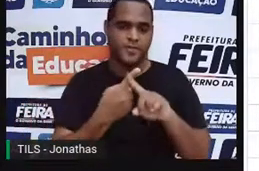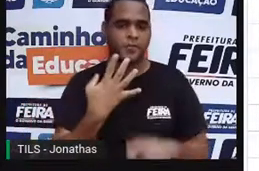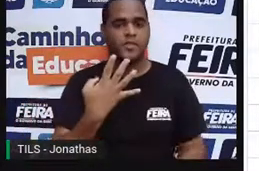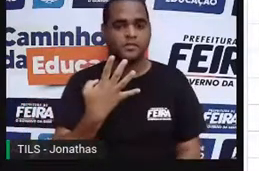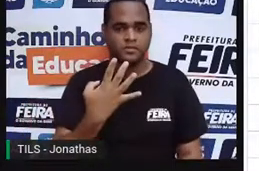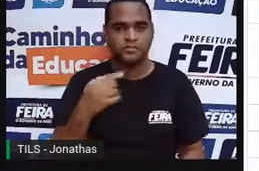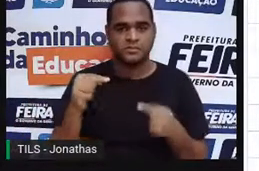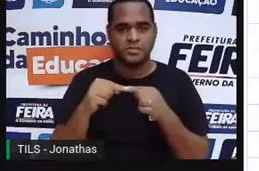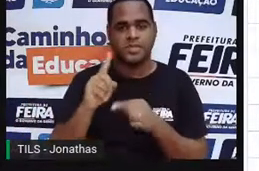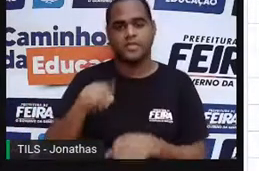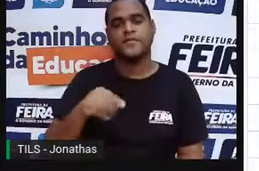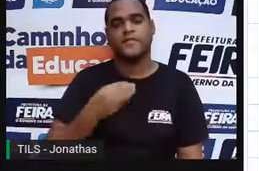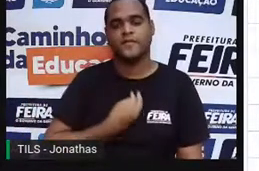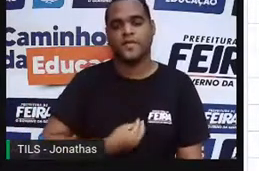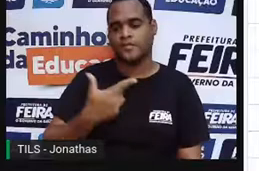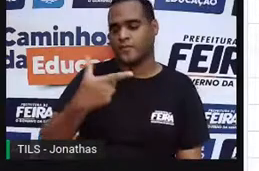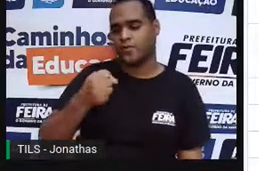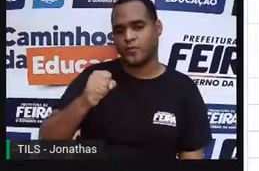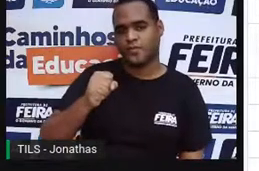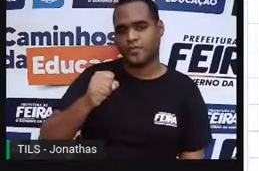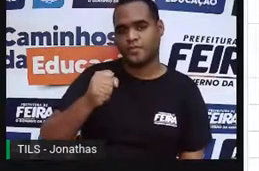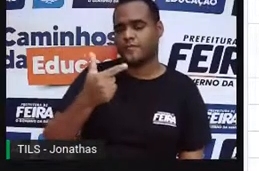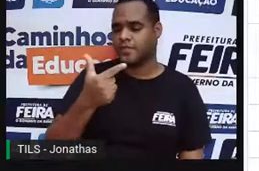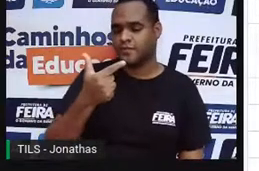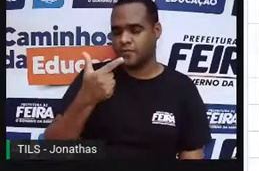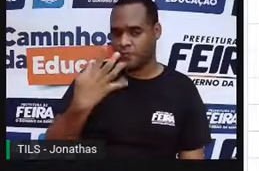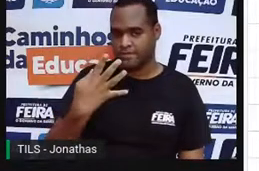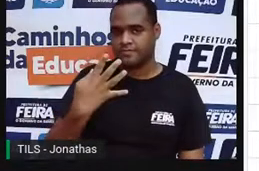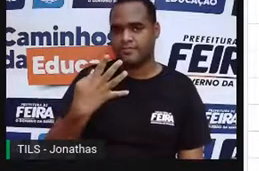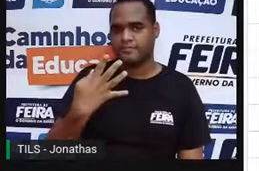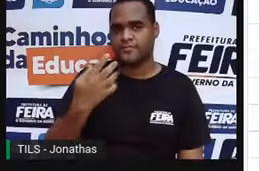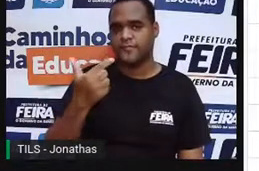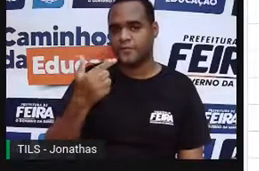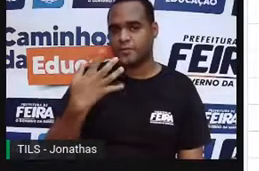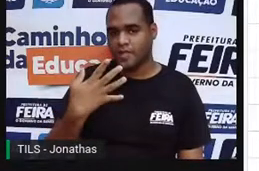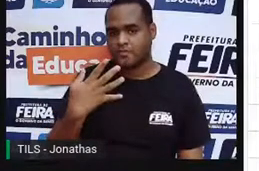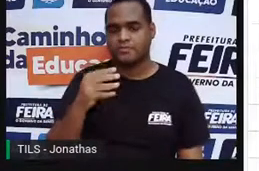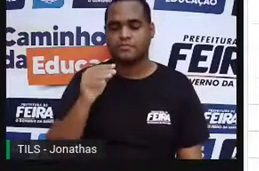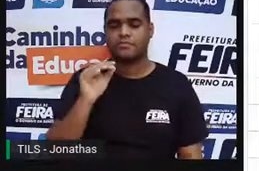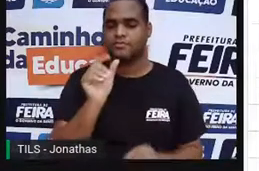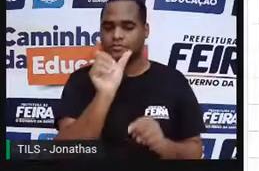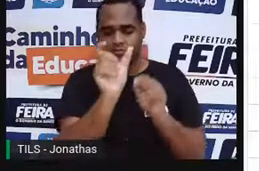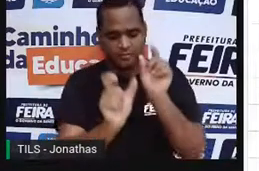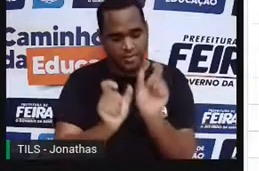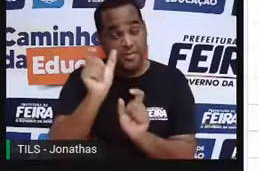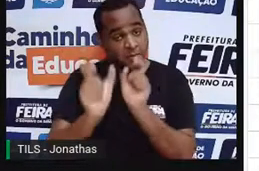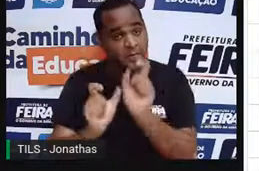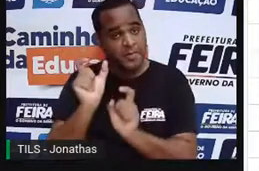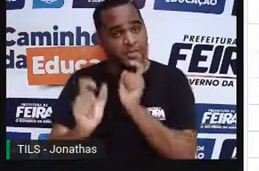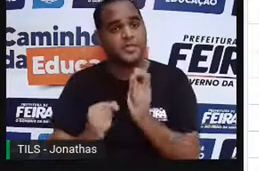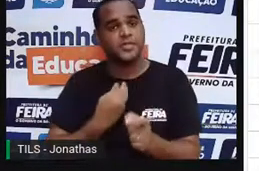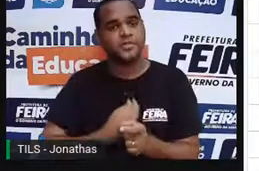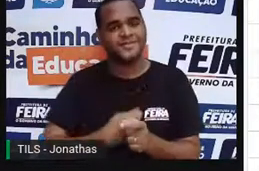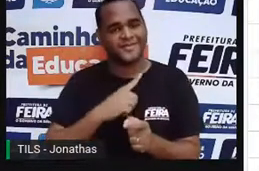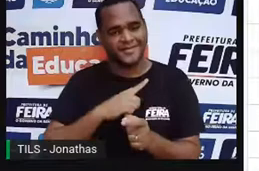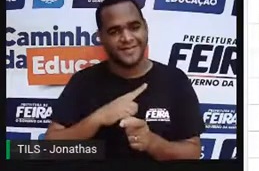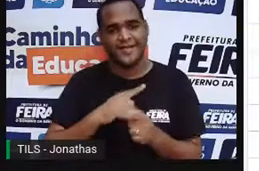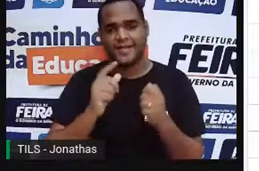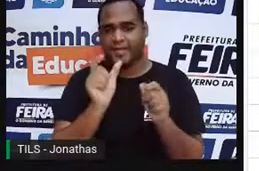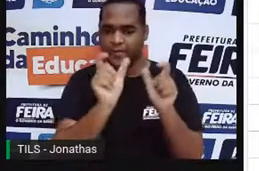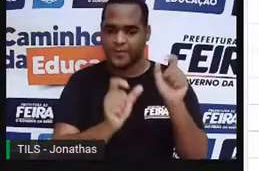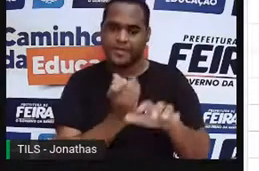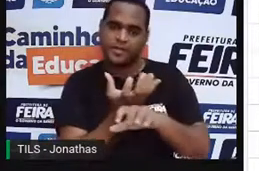x 4 que é 24 placas de grama